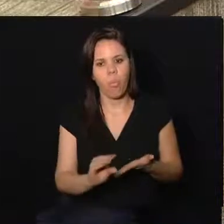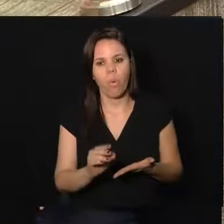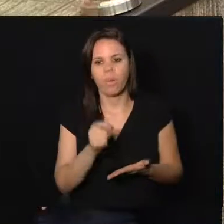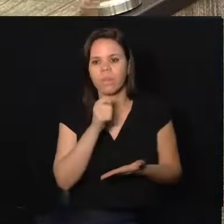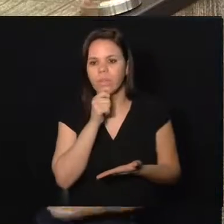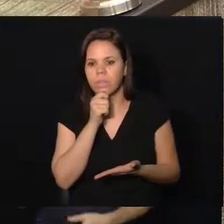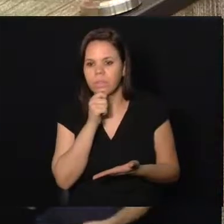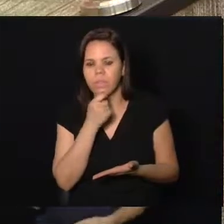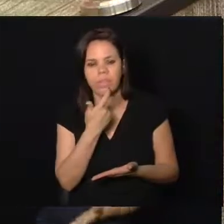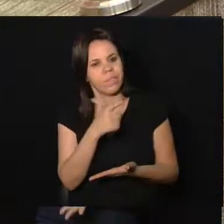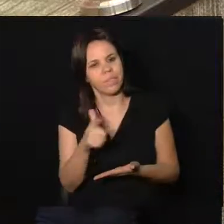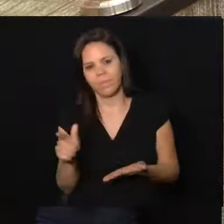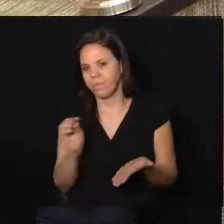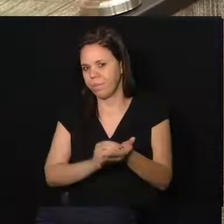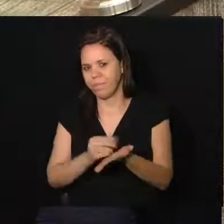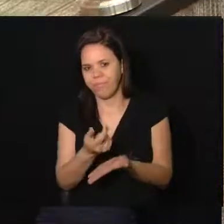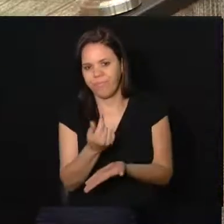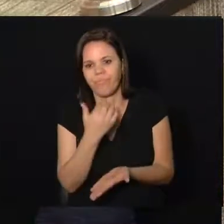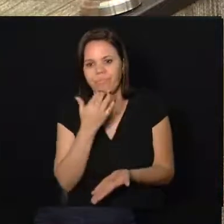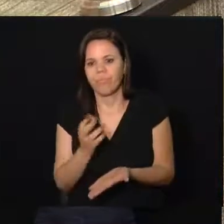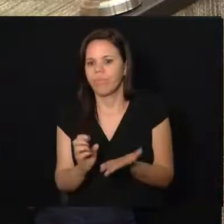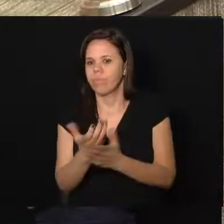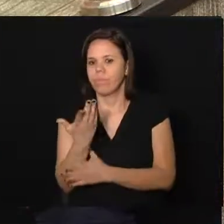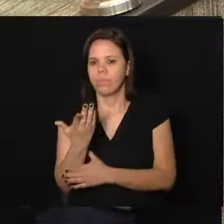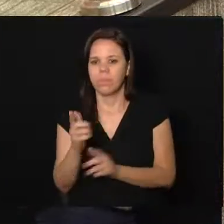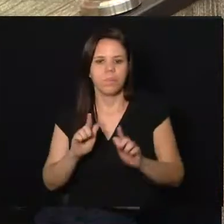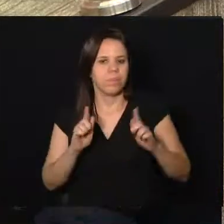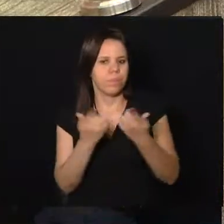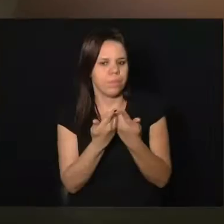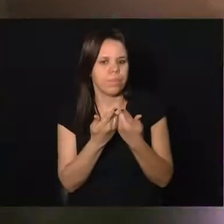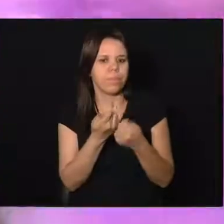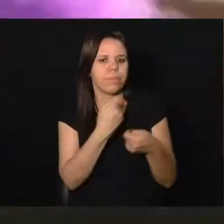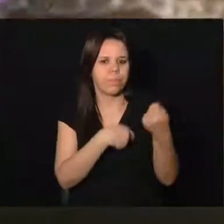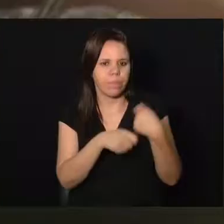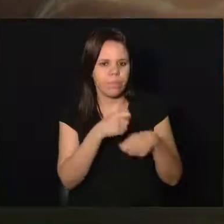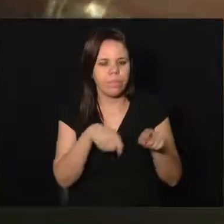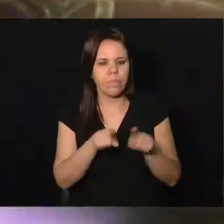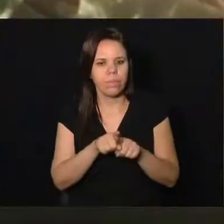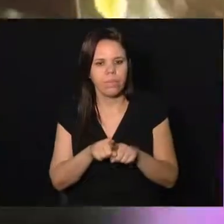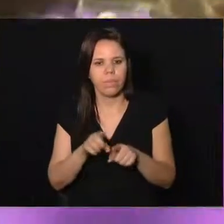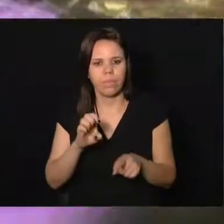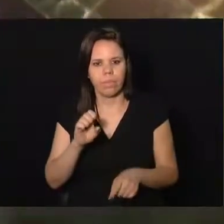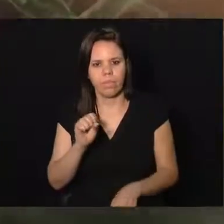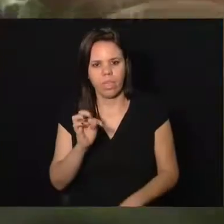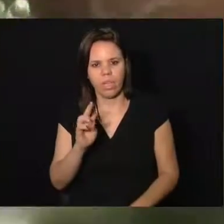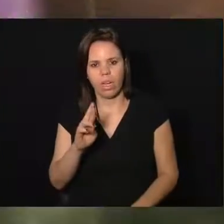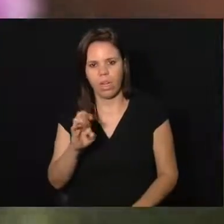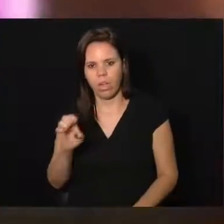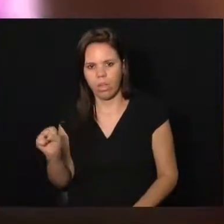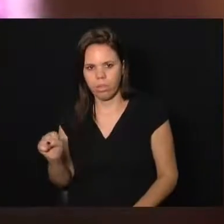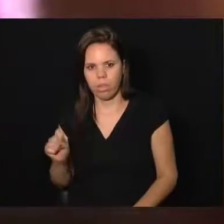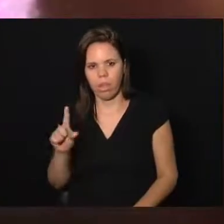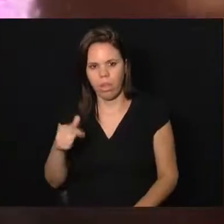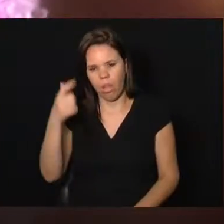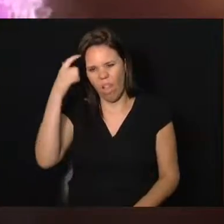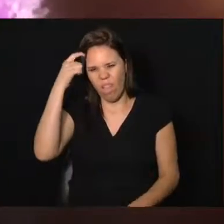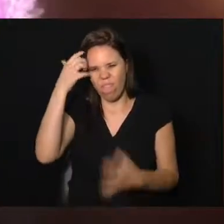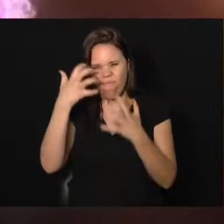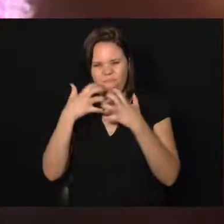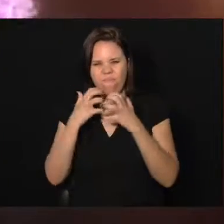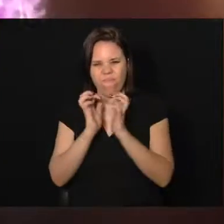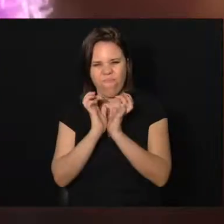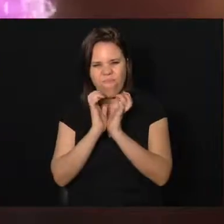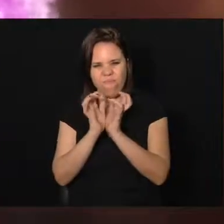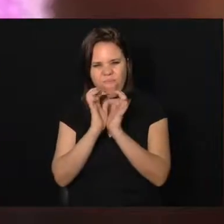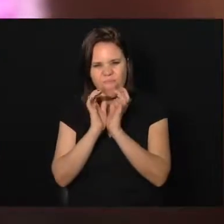sem dinheiro e não acontecerá sem uma adequada gestão desses recursos. A esclerose múltipla é uma doença neurológica crônica